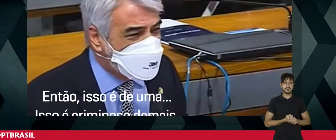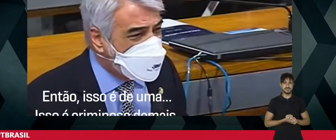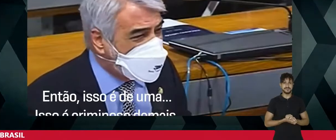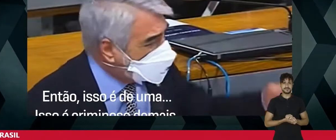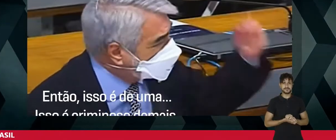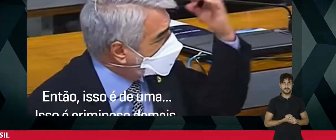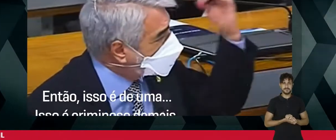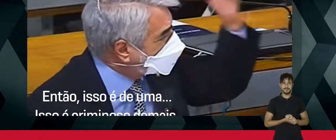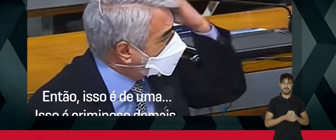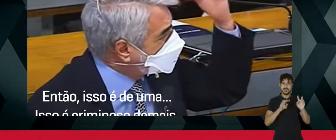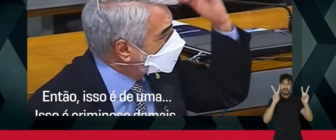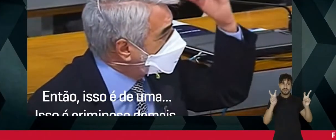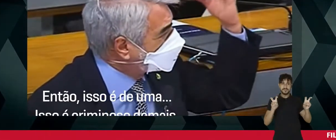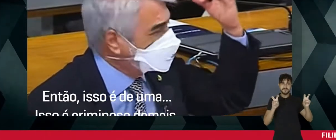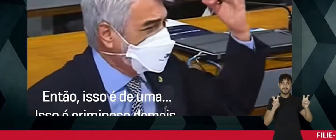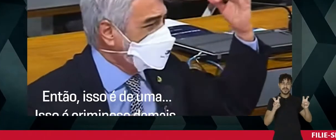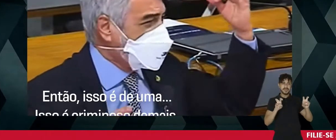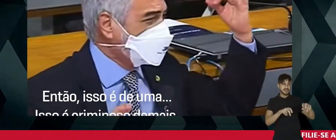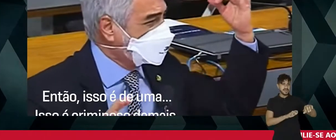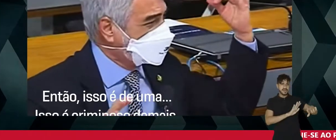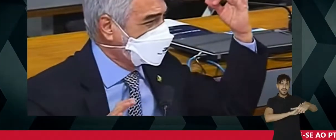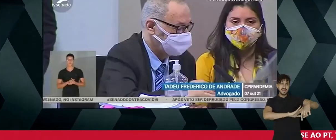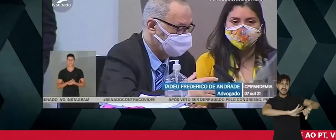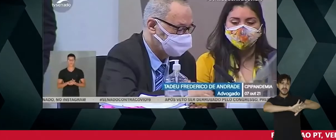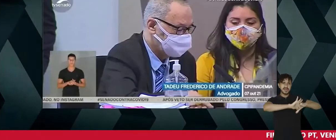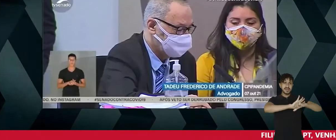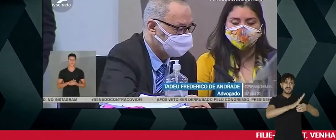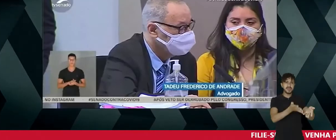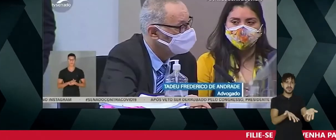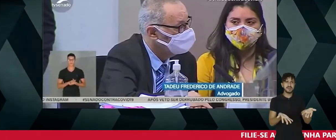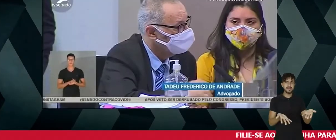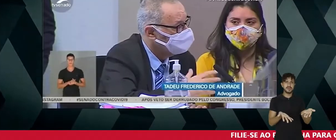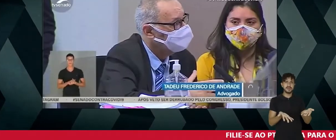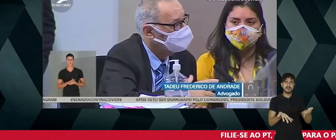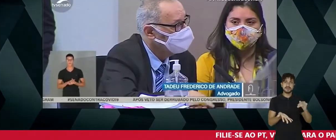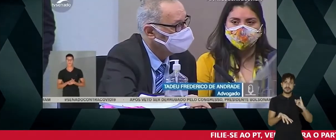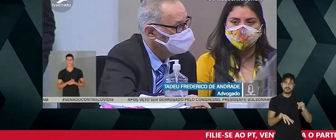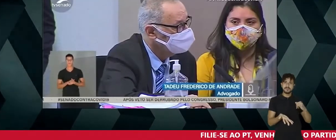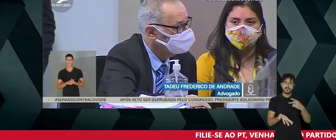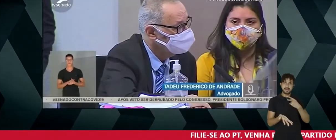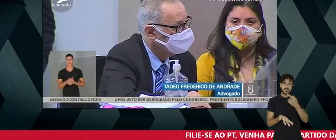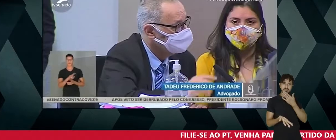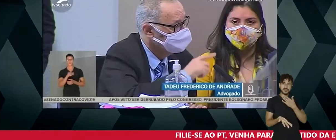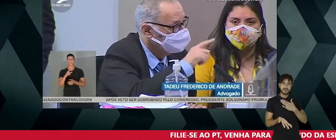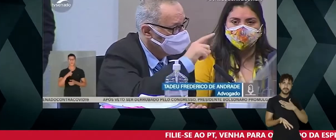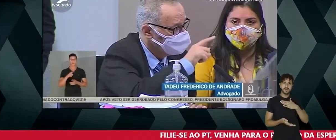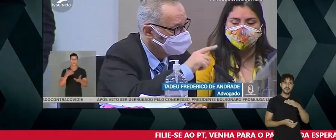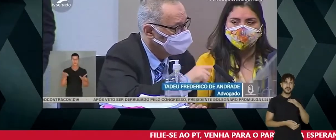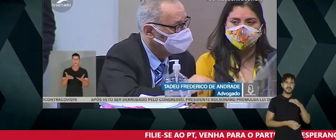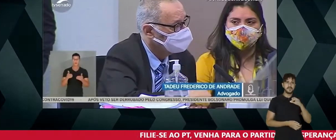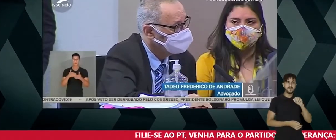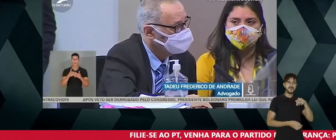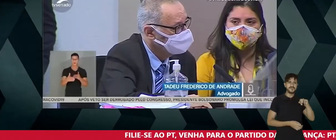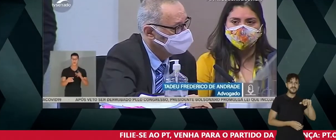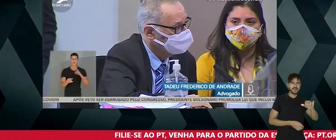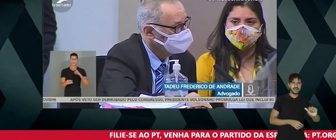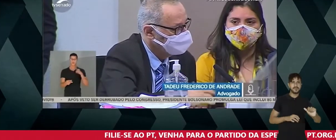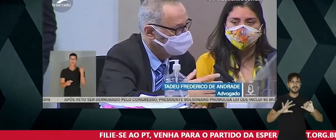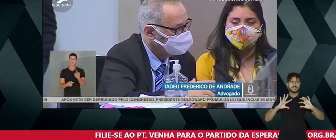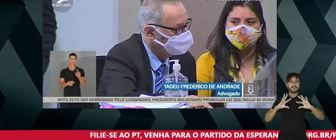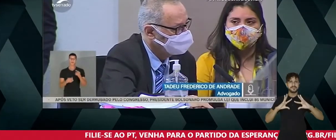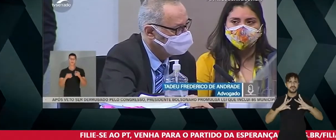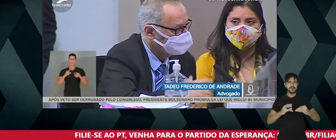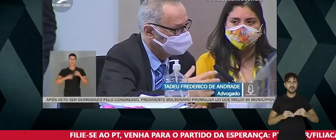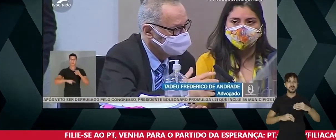a vida de uma certa criminoso demais seria ministrado de mim uma bomba de morfina e todos os meus